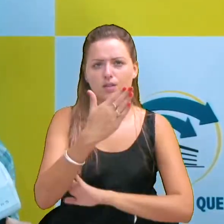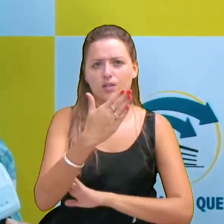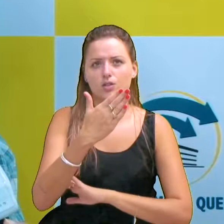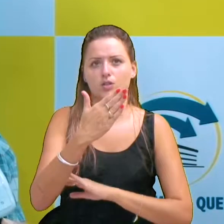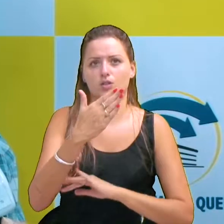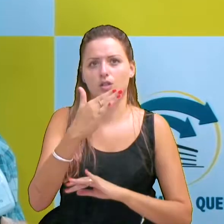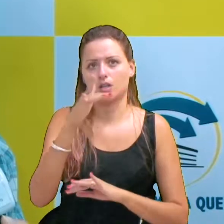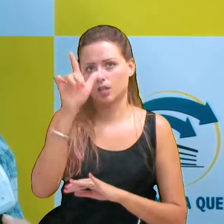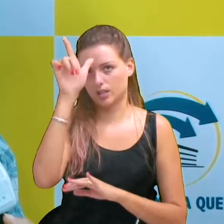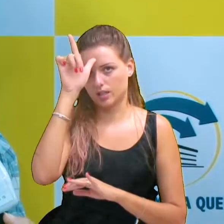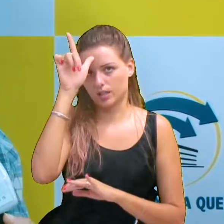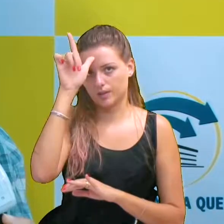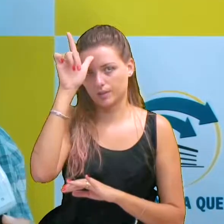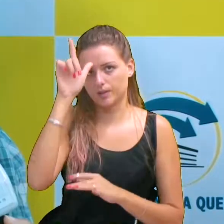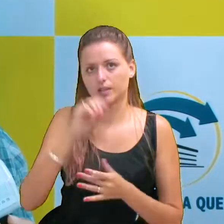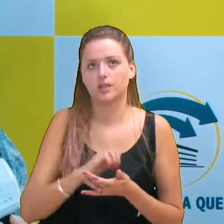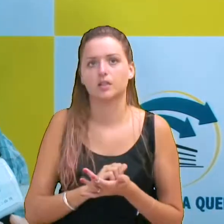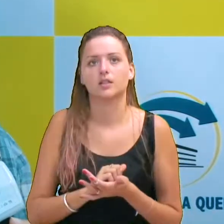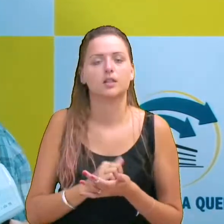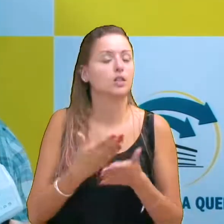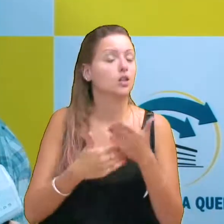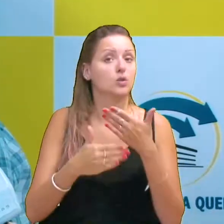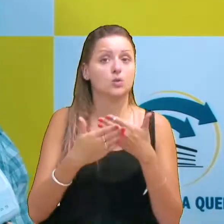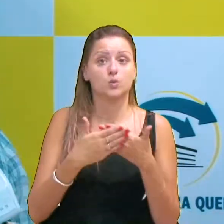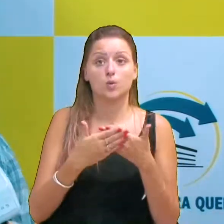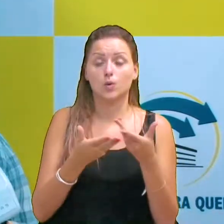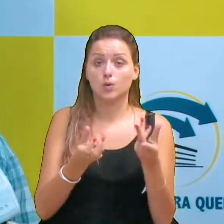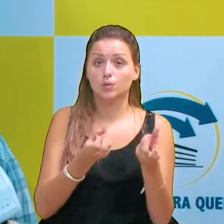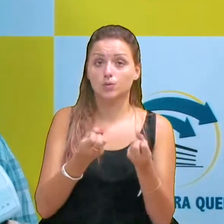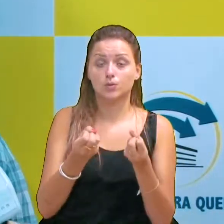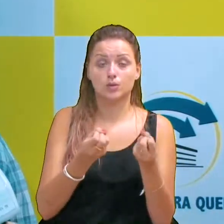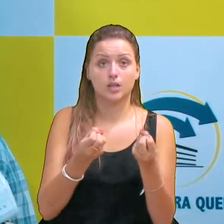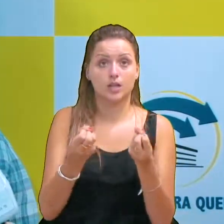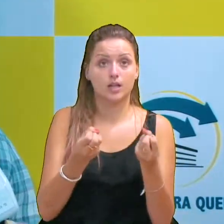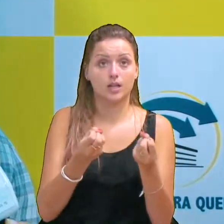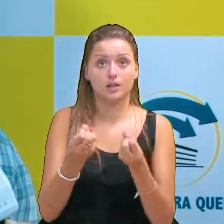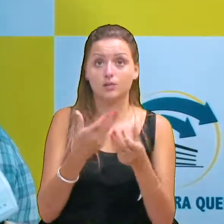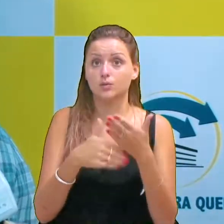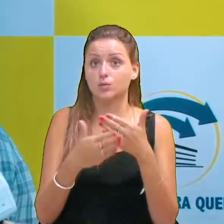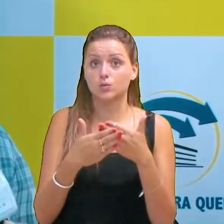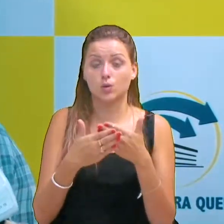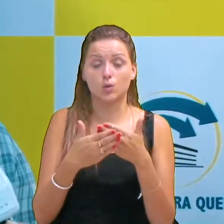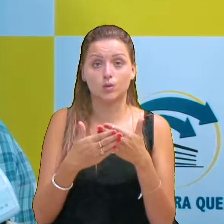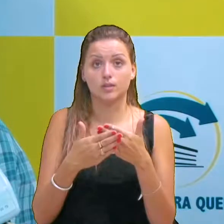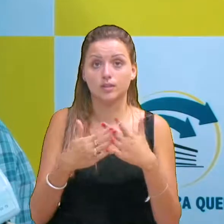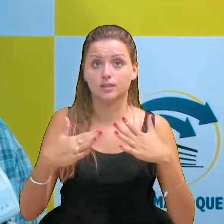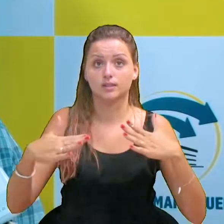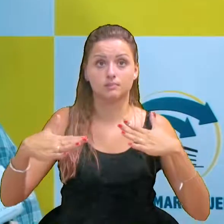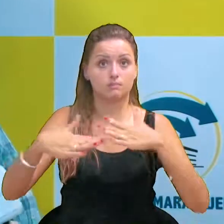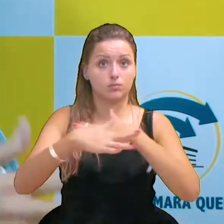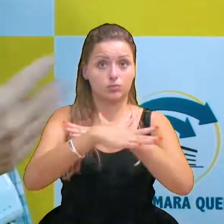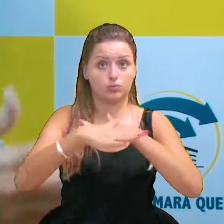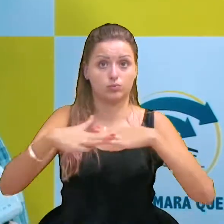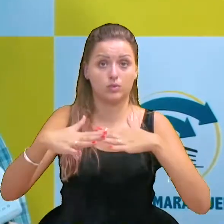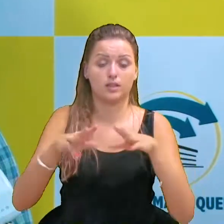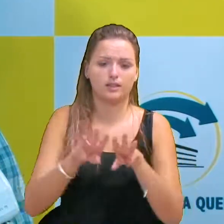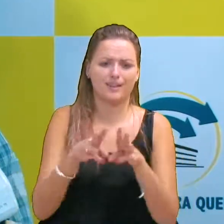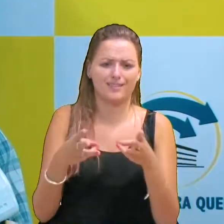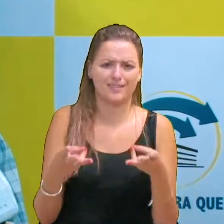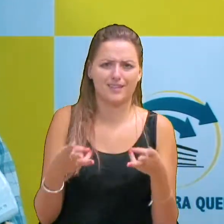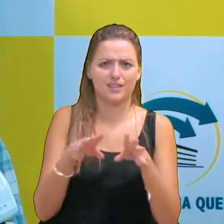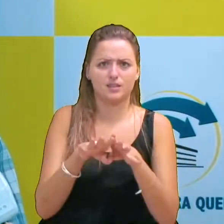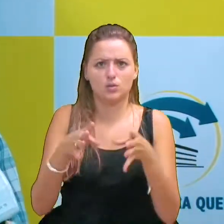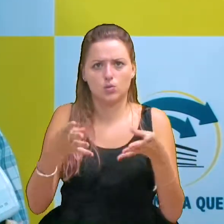dias na Alemanha, lá todos as autoestradas, que são 3 ou 4